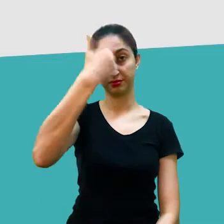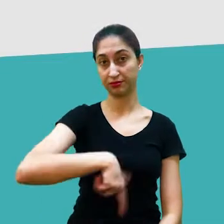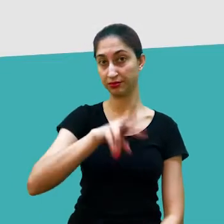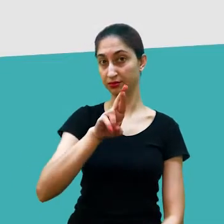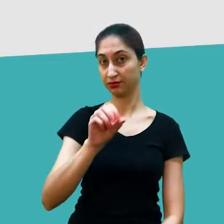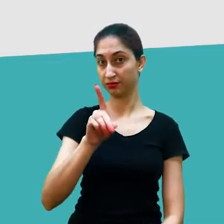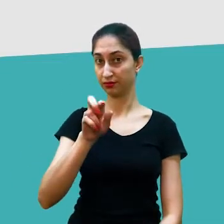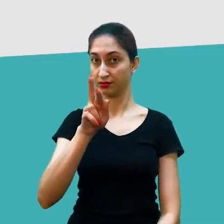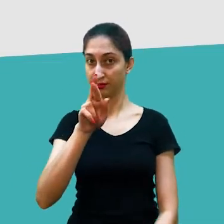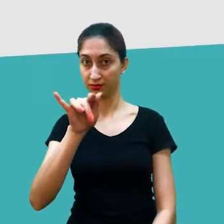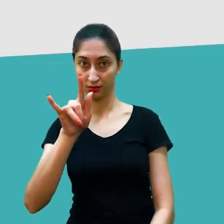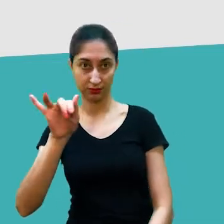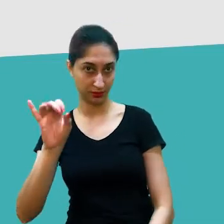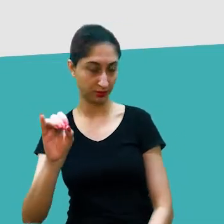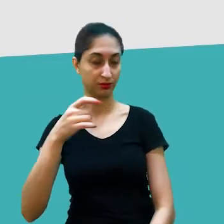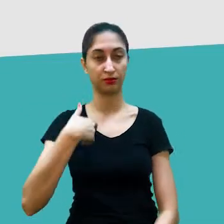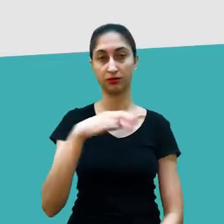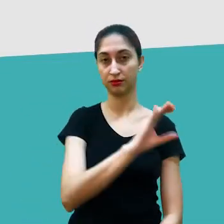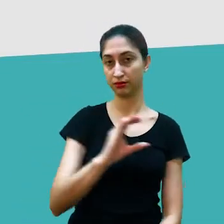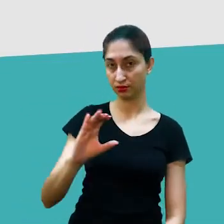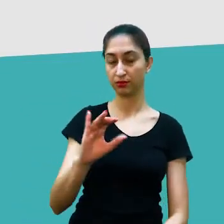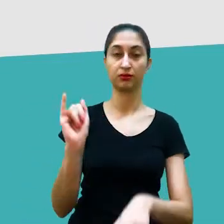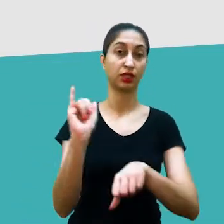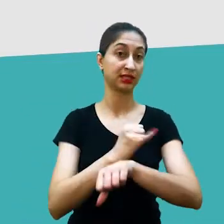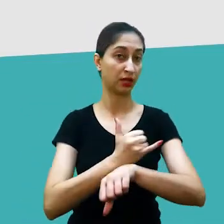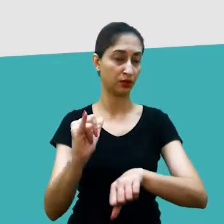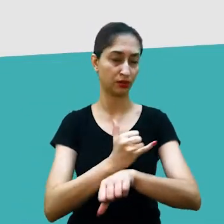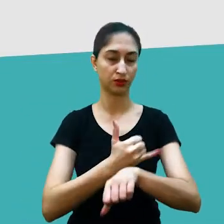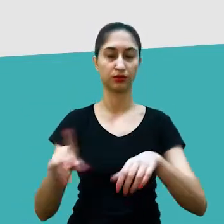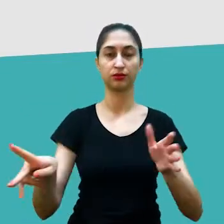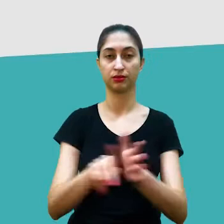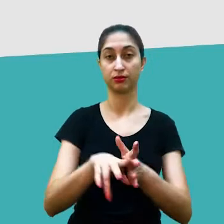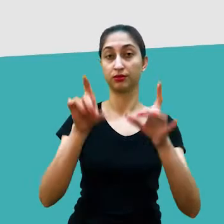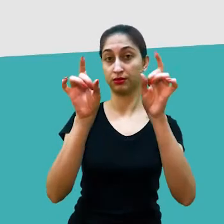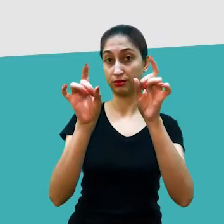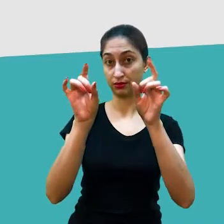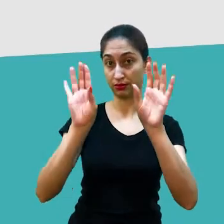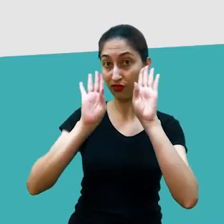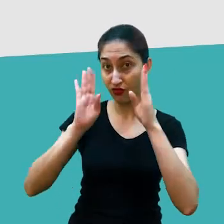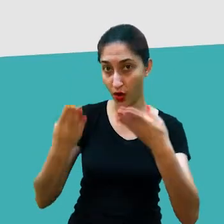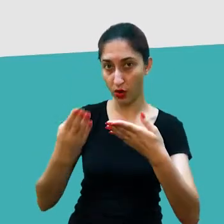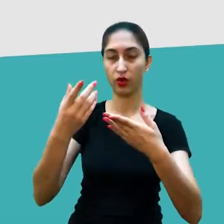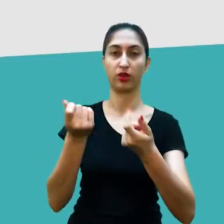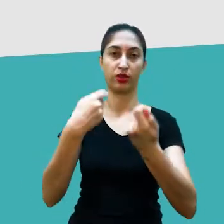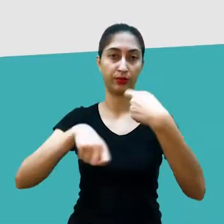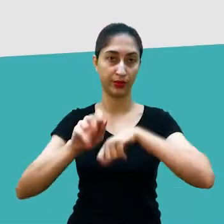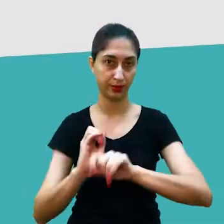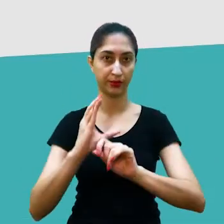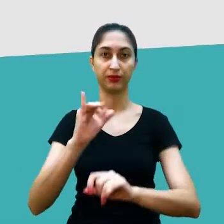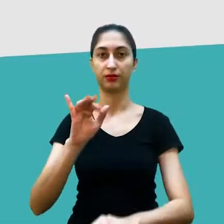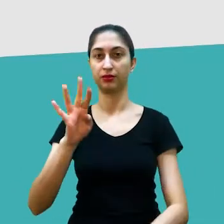Rodrigo Cesário, sou gestor estratégico e especialista em economia circular em moda e